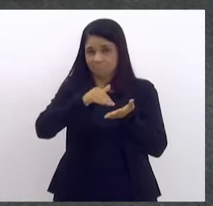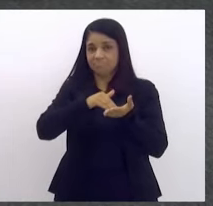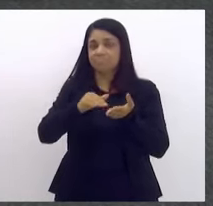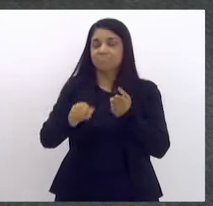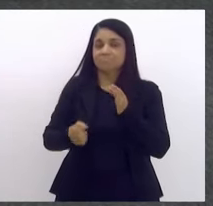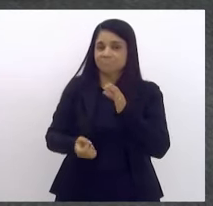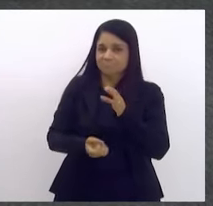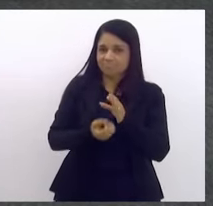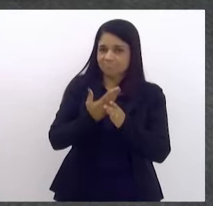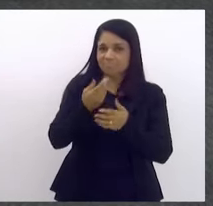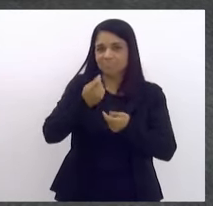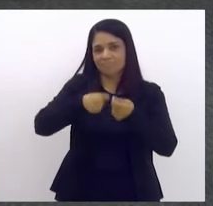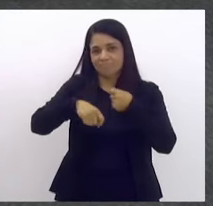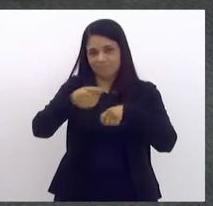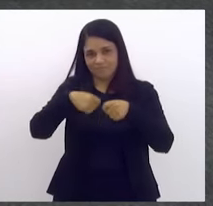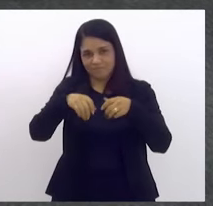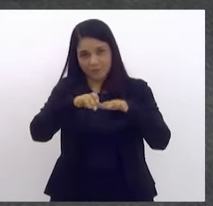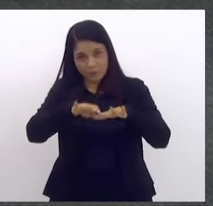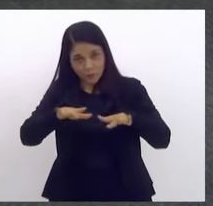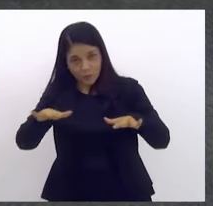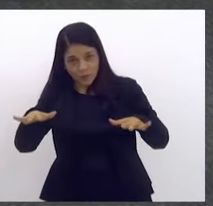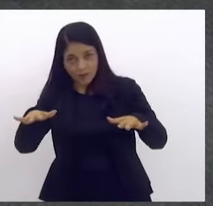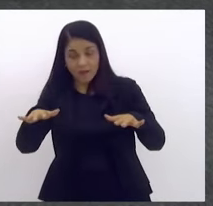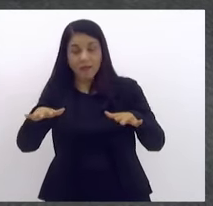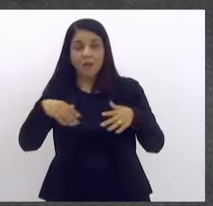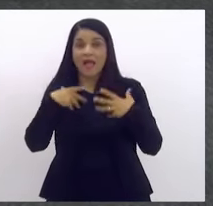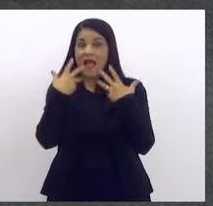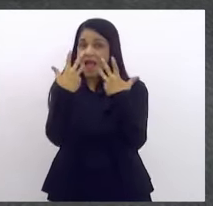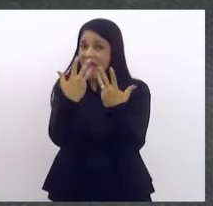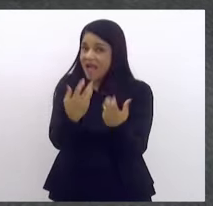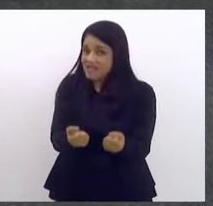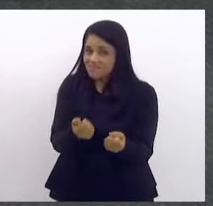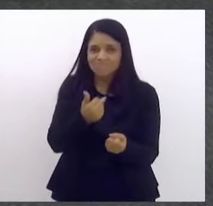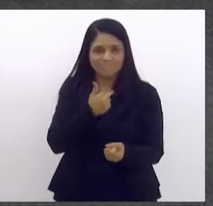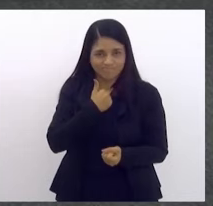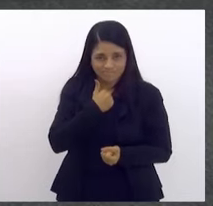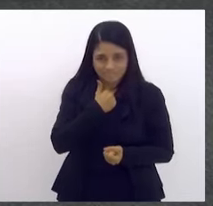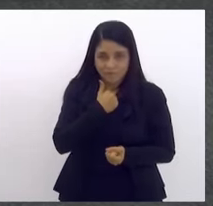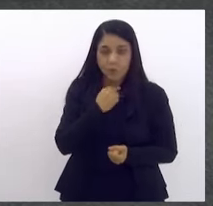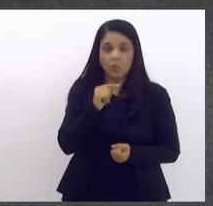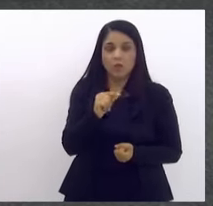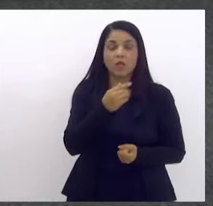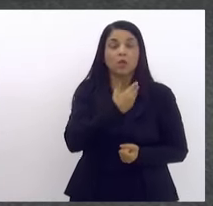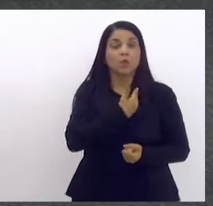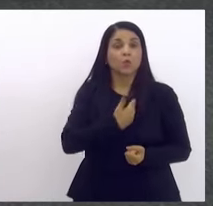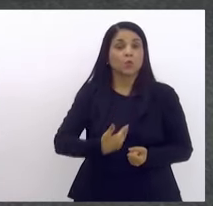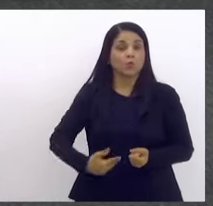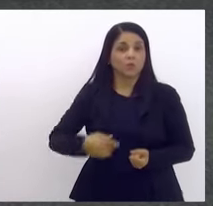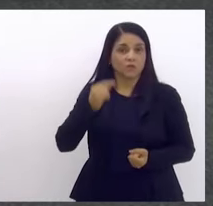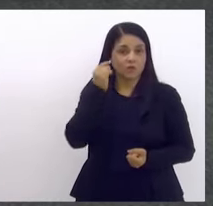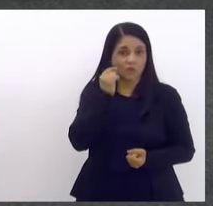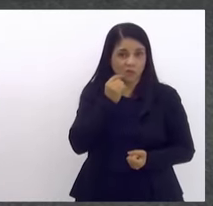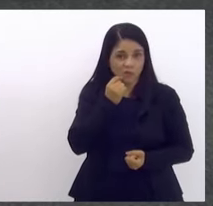nós não podemos aceitar é que, ao mesmo tempo que o governador